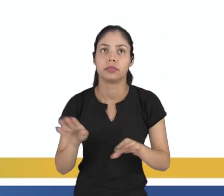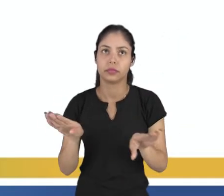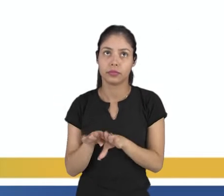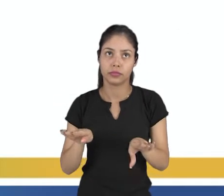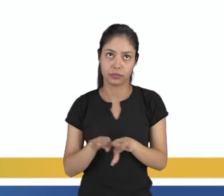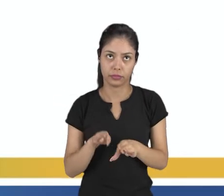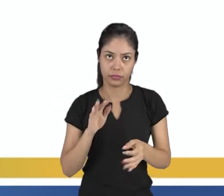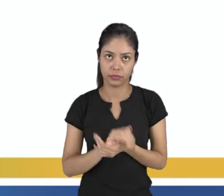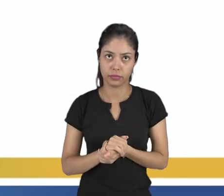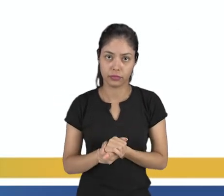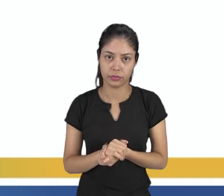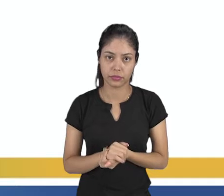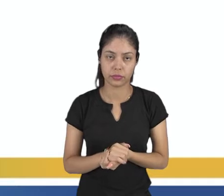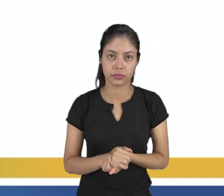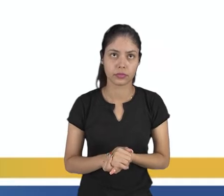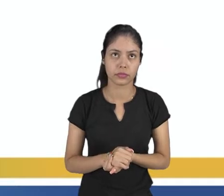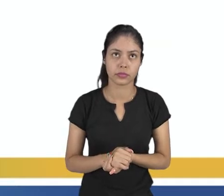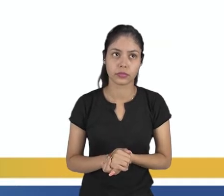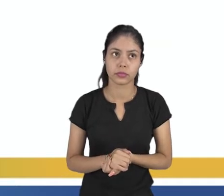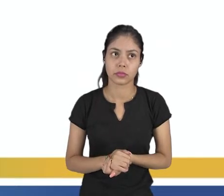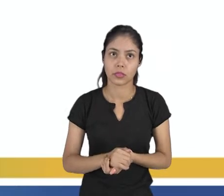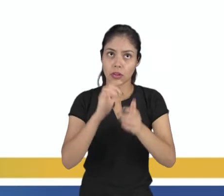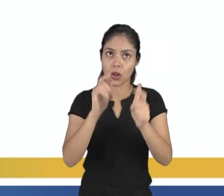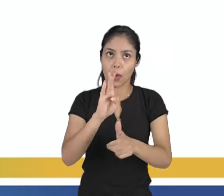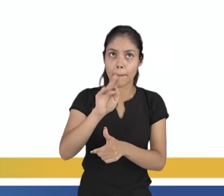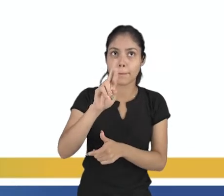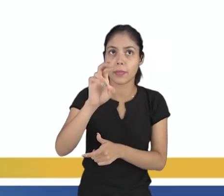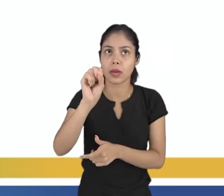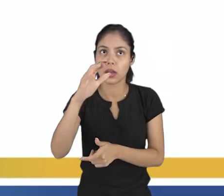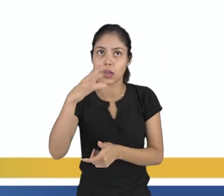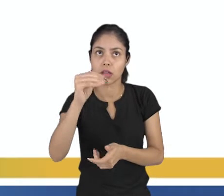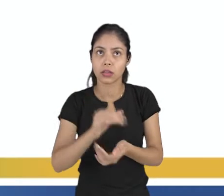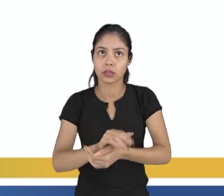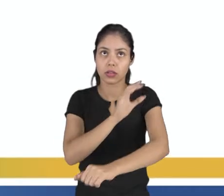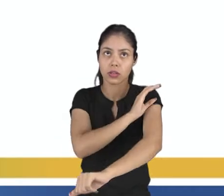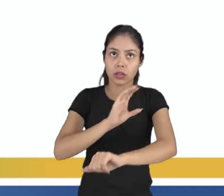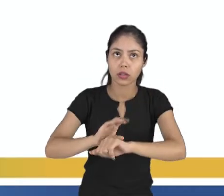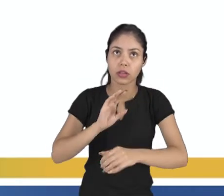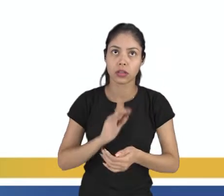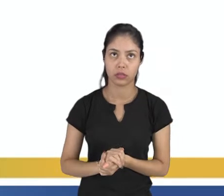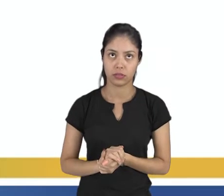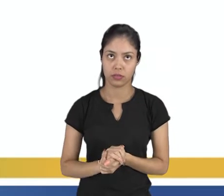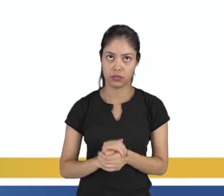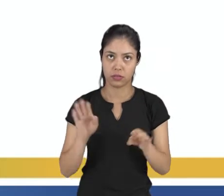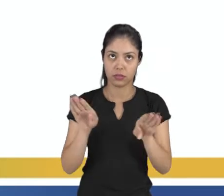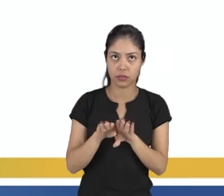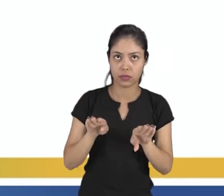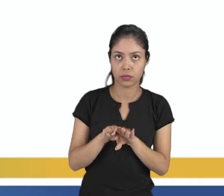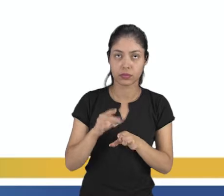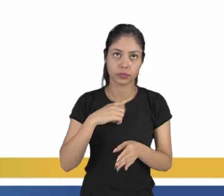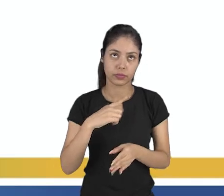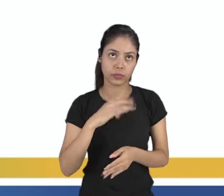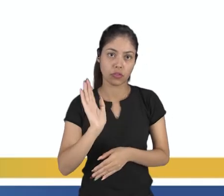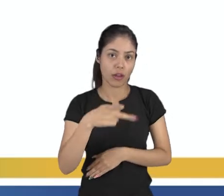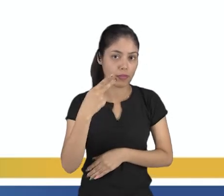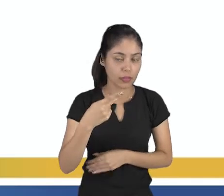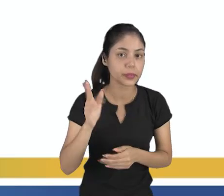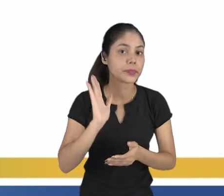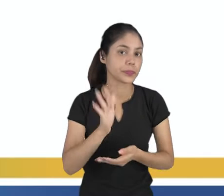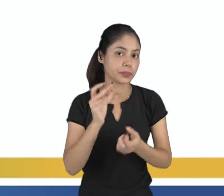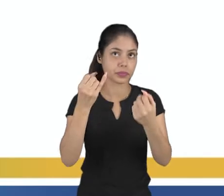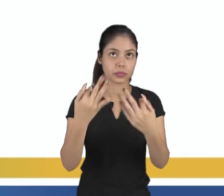Grécia Antiga. O berço da cultura ocidental foi a Grécia. E com a música não foi diferente, nós já falamos sobre